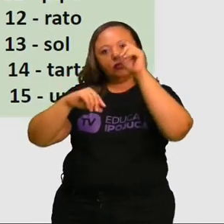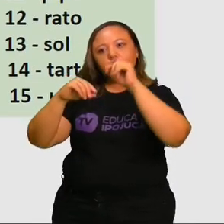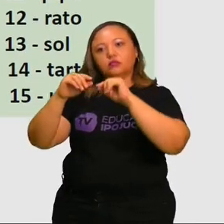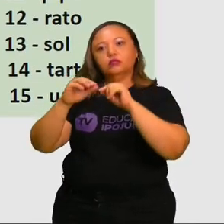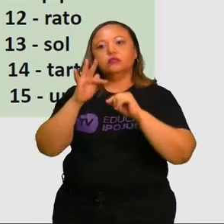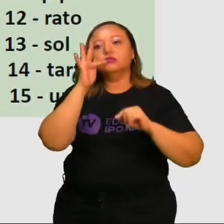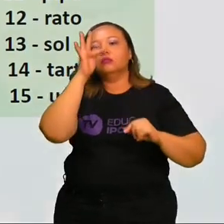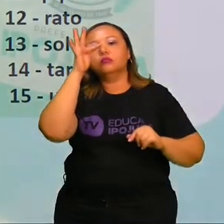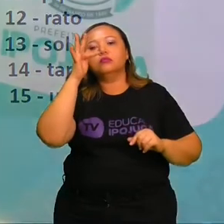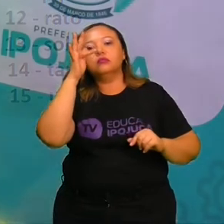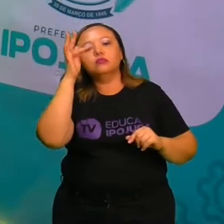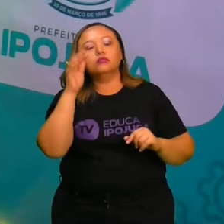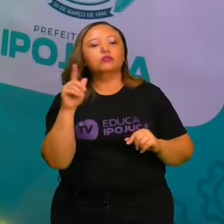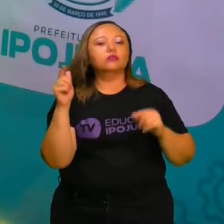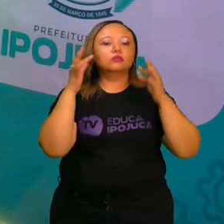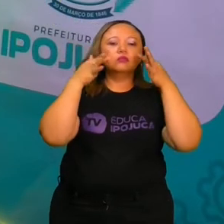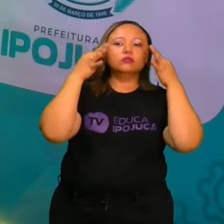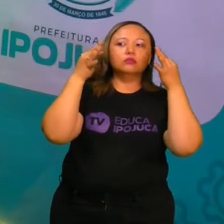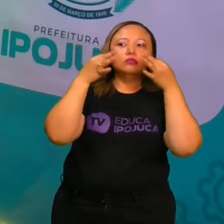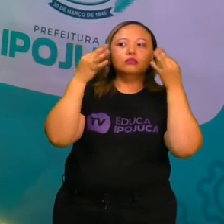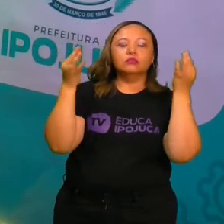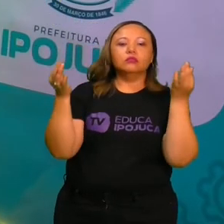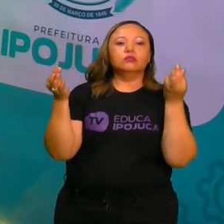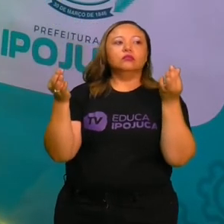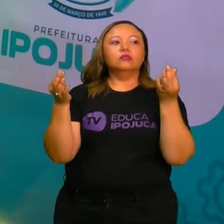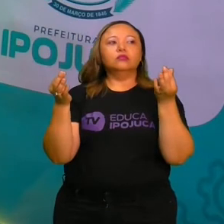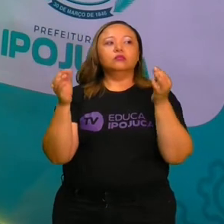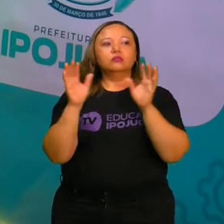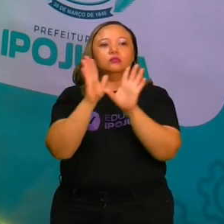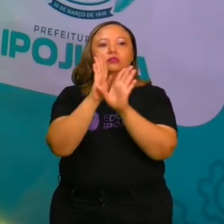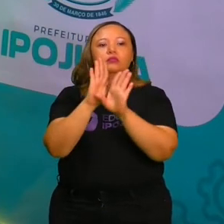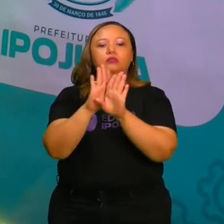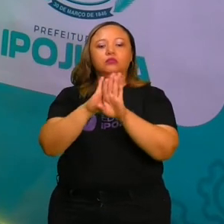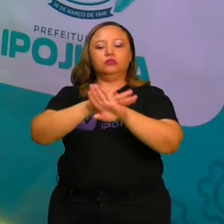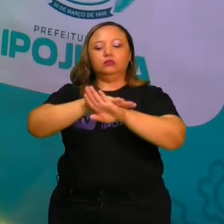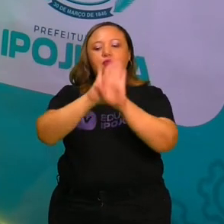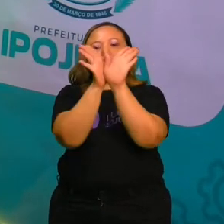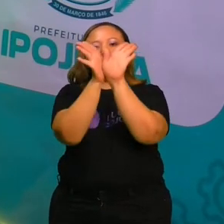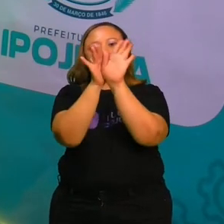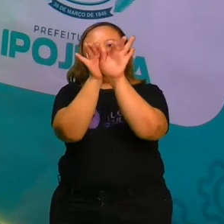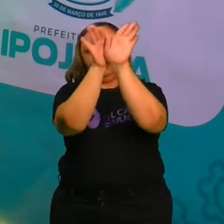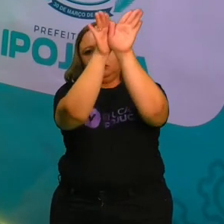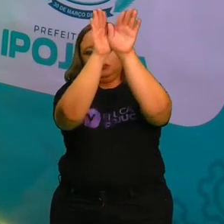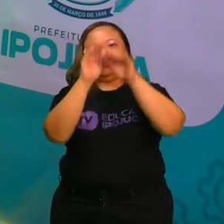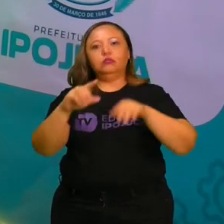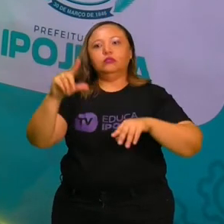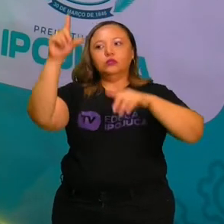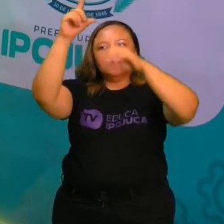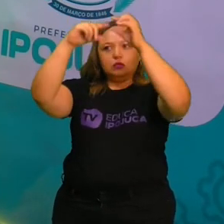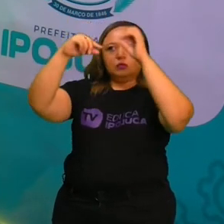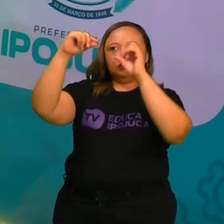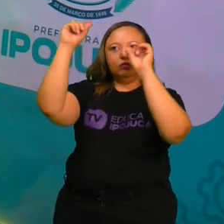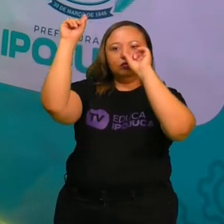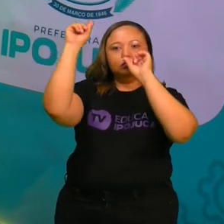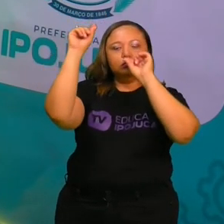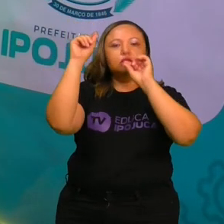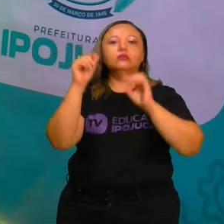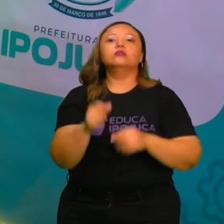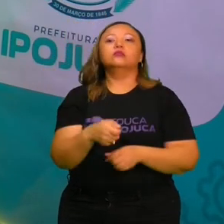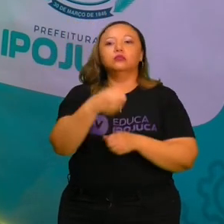flor, gato, joaninha, lua, nuvem,